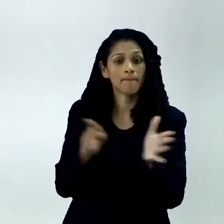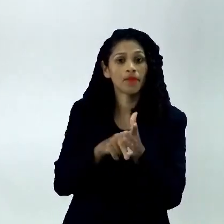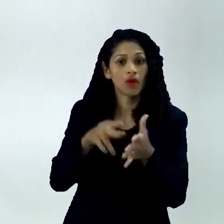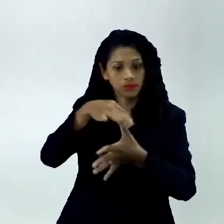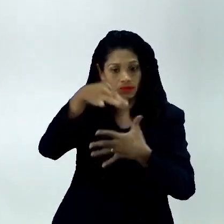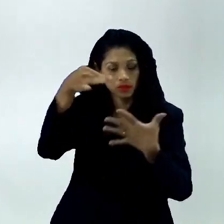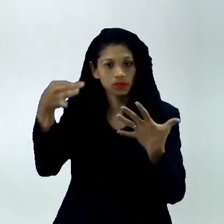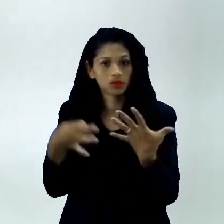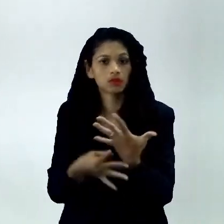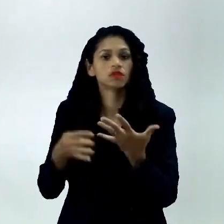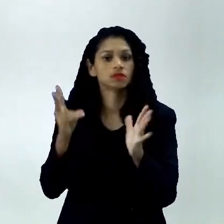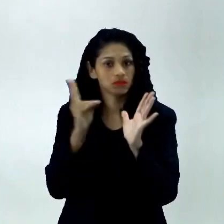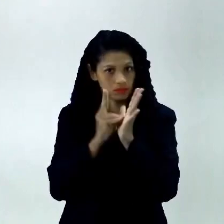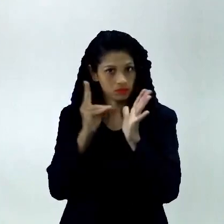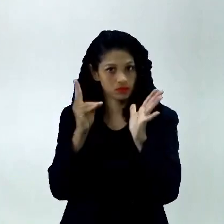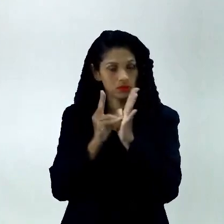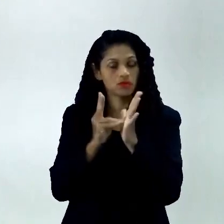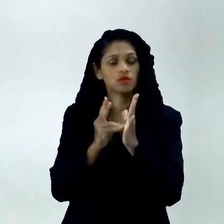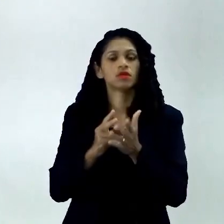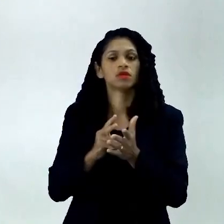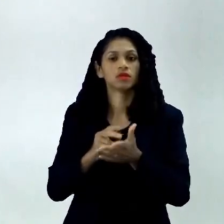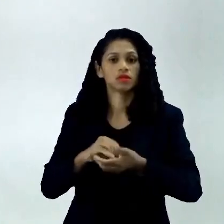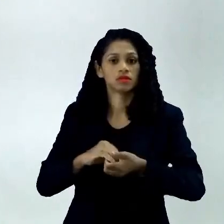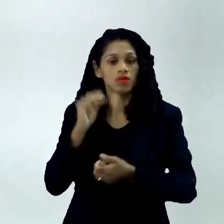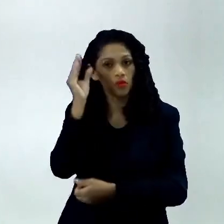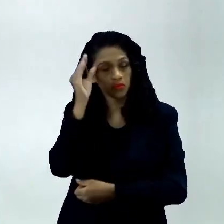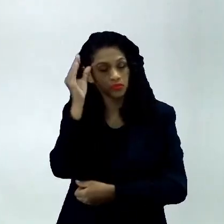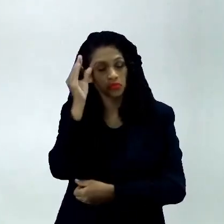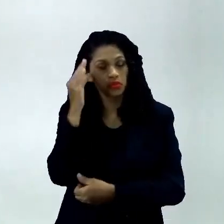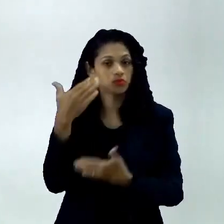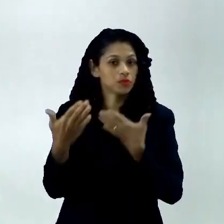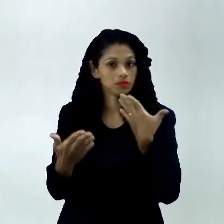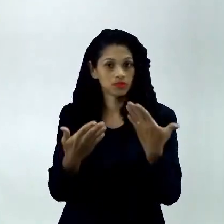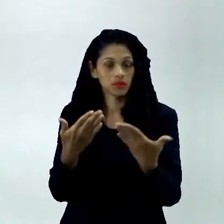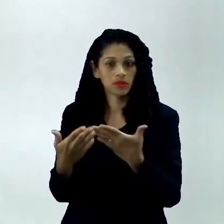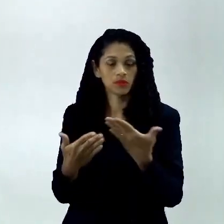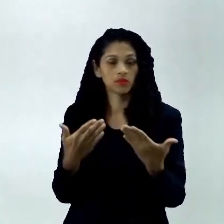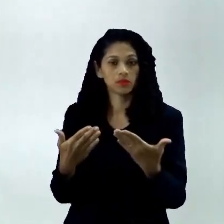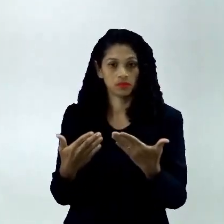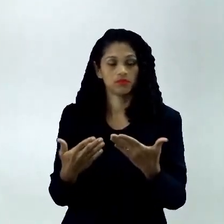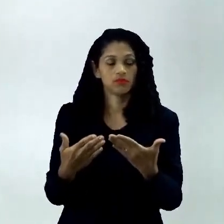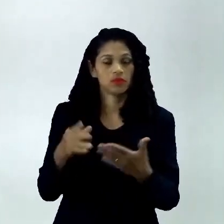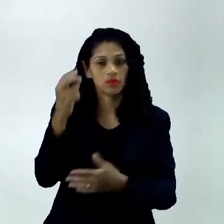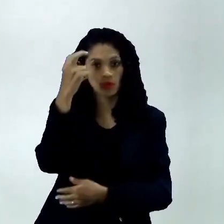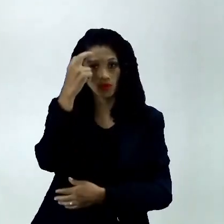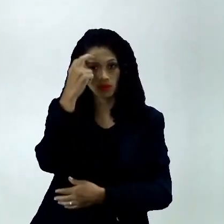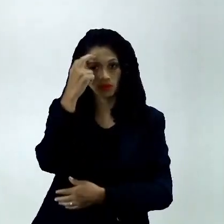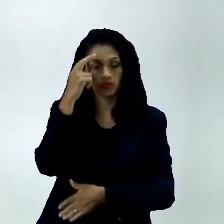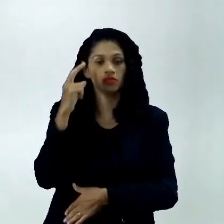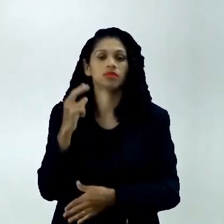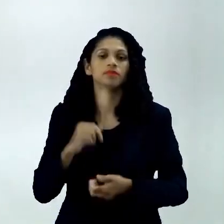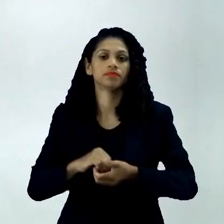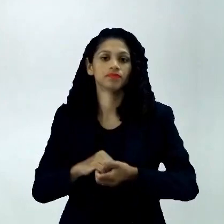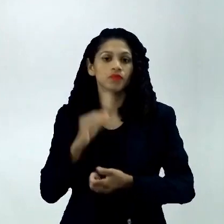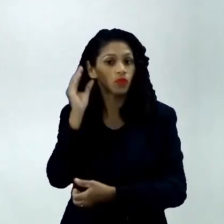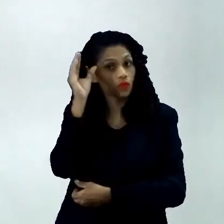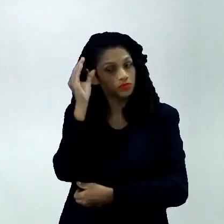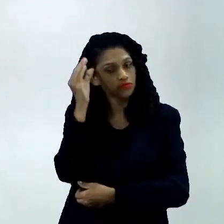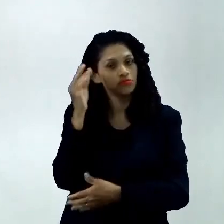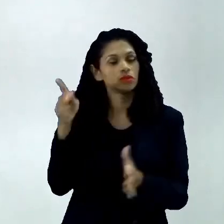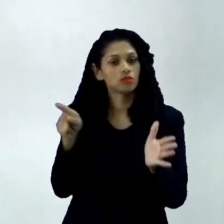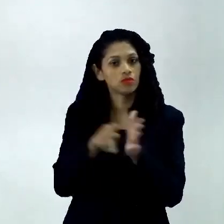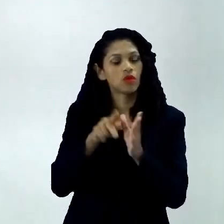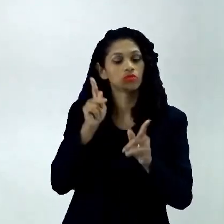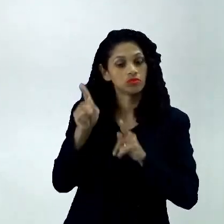manifesta determinado saber, determinado conhecimento, vai variar a depender da cultura, a depender do conhecimento. Então,